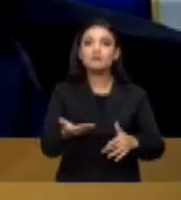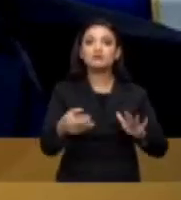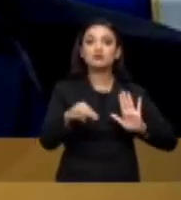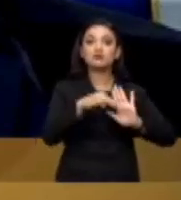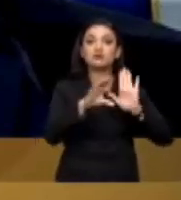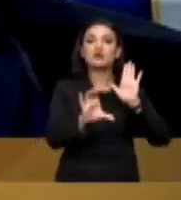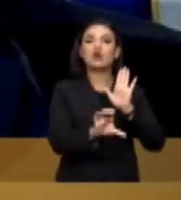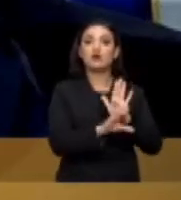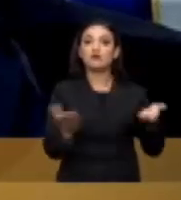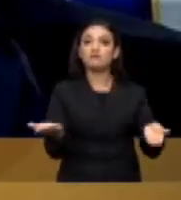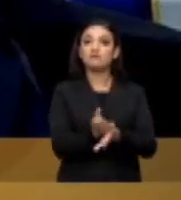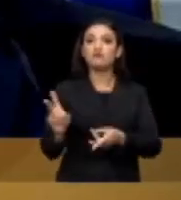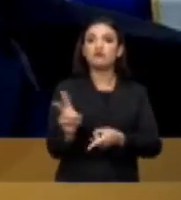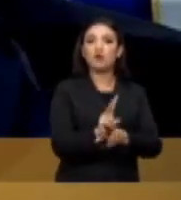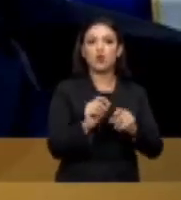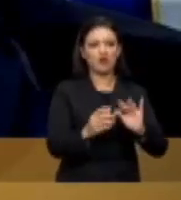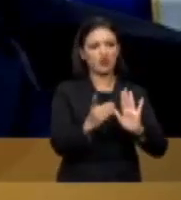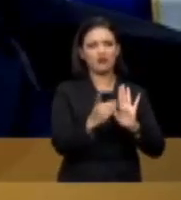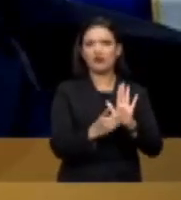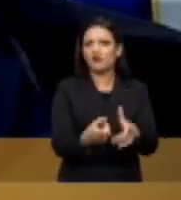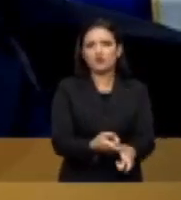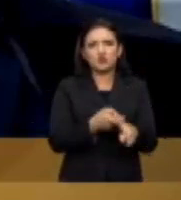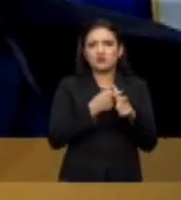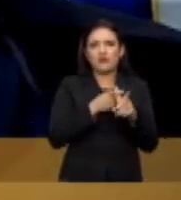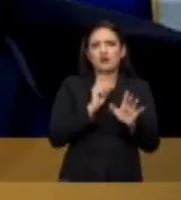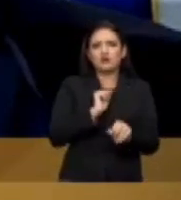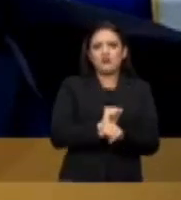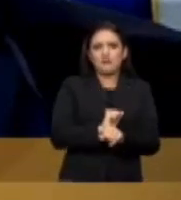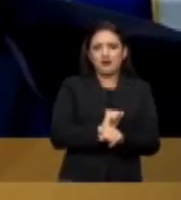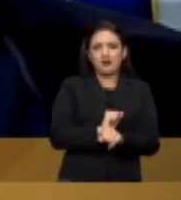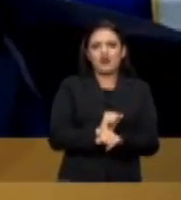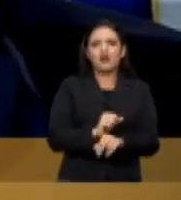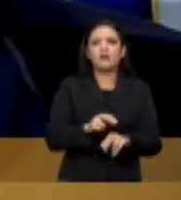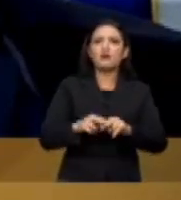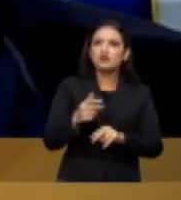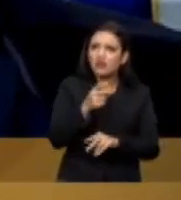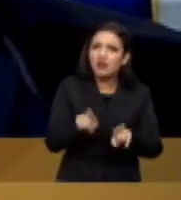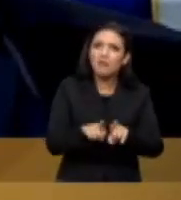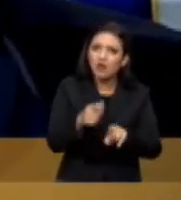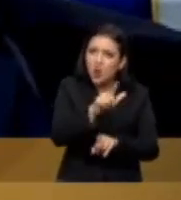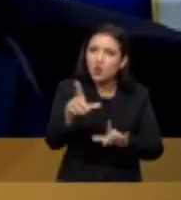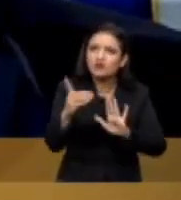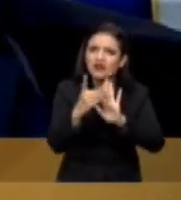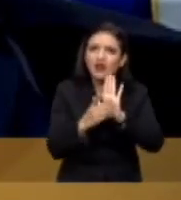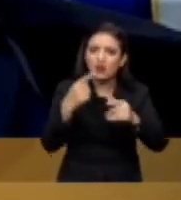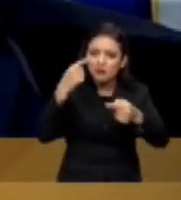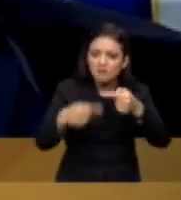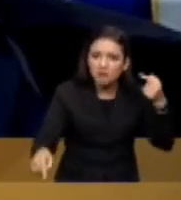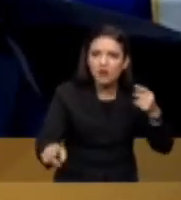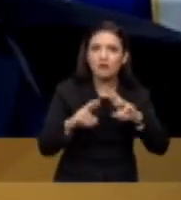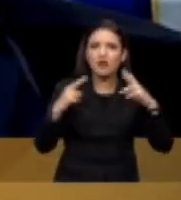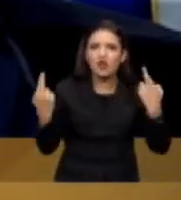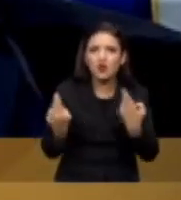fosse suspensa a eficácia da norma, bem como de outros decretos estaduais e municipais que proíbam a realização de cultos, missas e